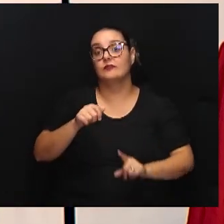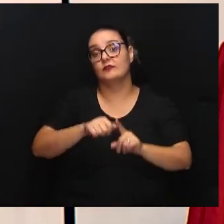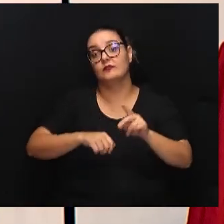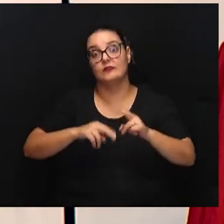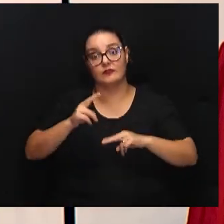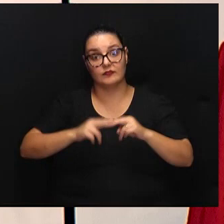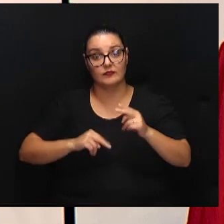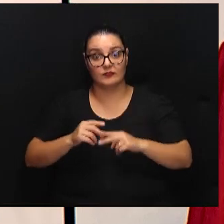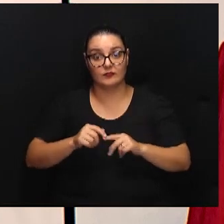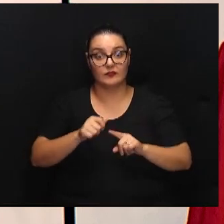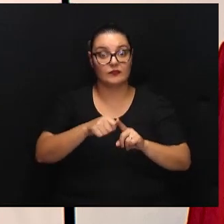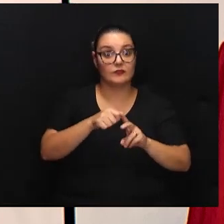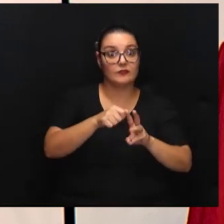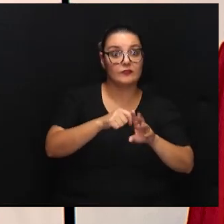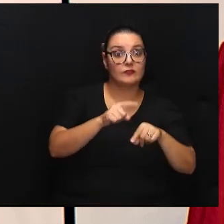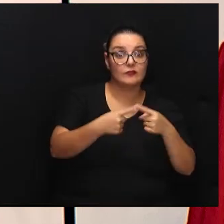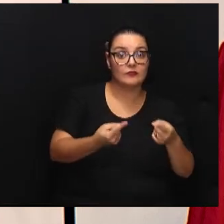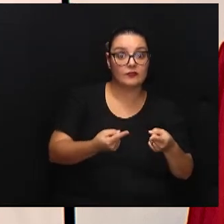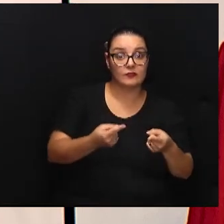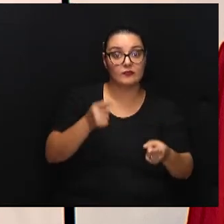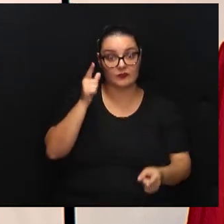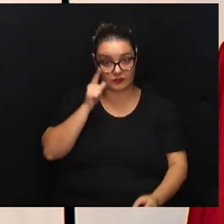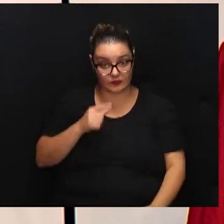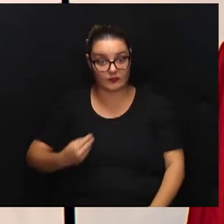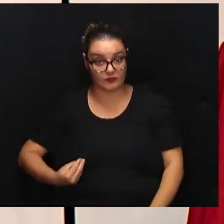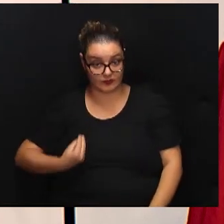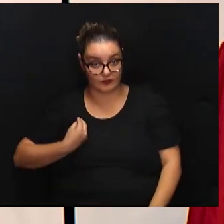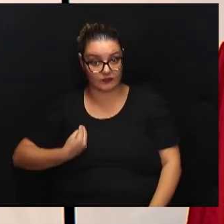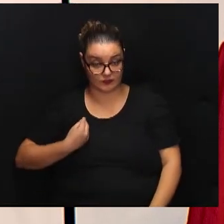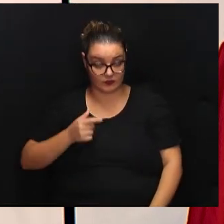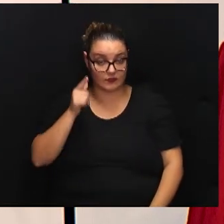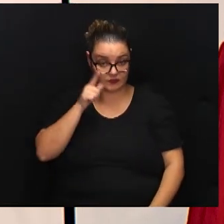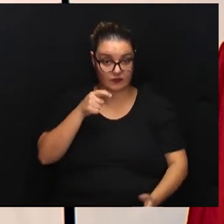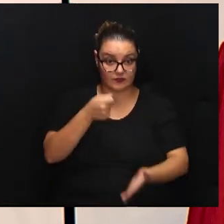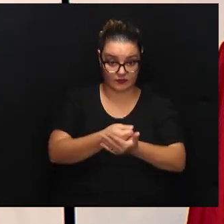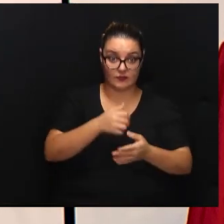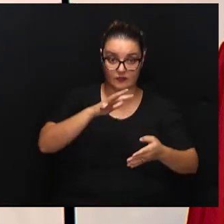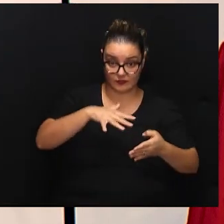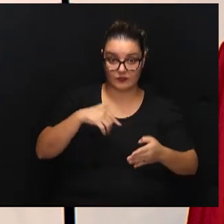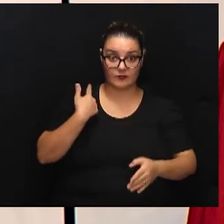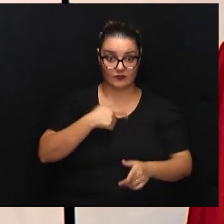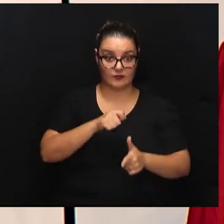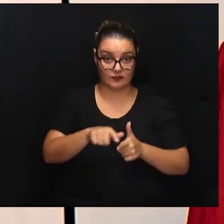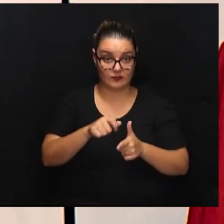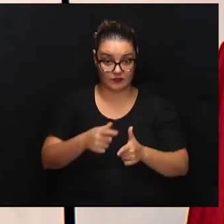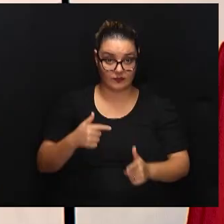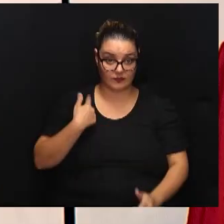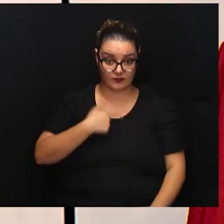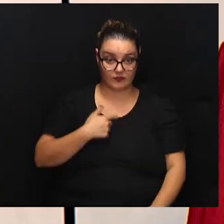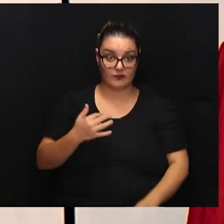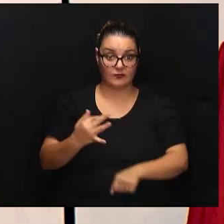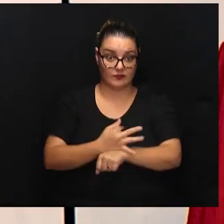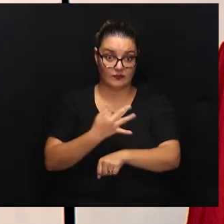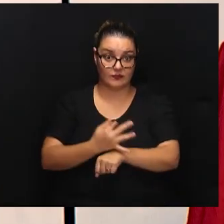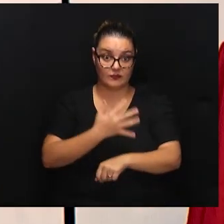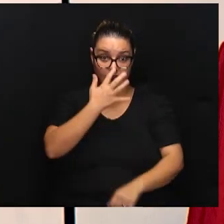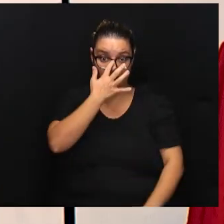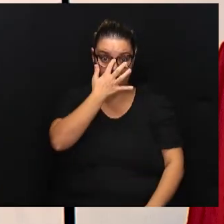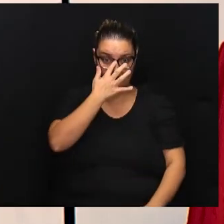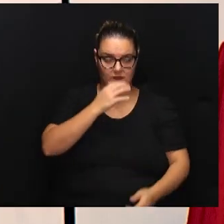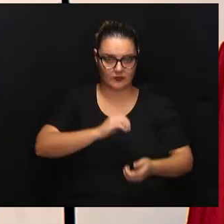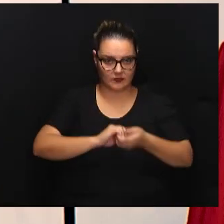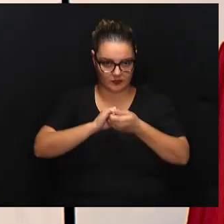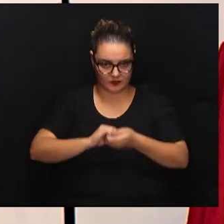consegue viver, consegue pagar a conta, o nosso aluguel e a nossa resistência. Saúdo aqui Sátira, do NCT,